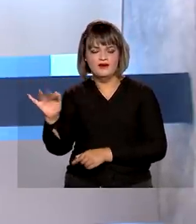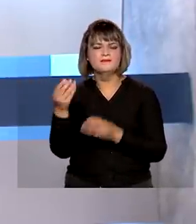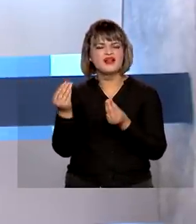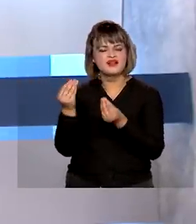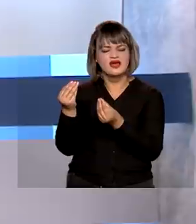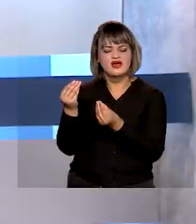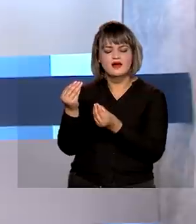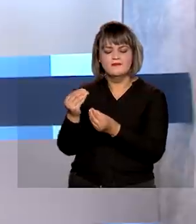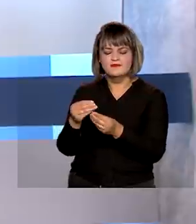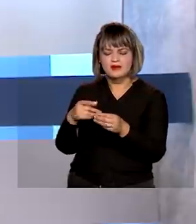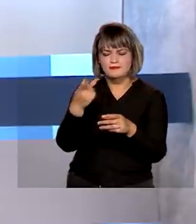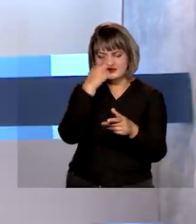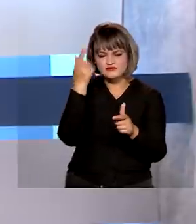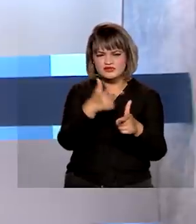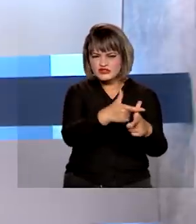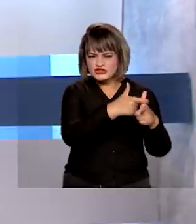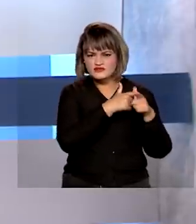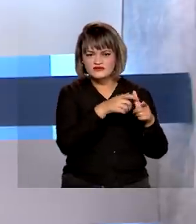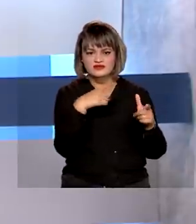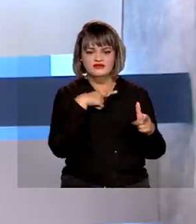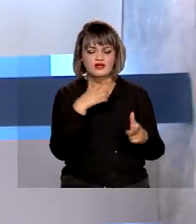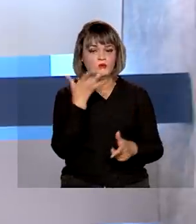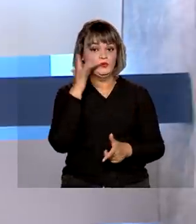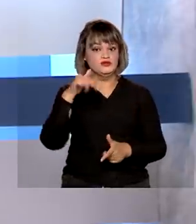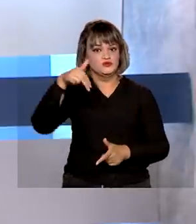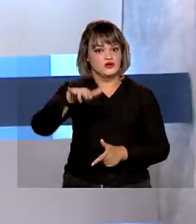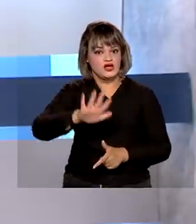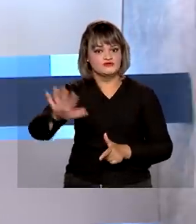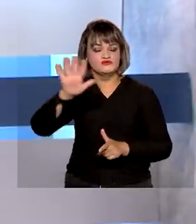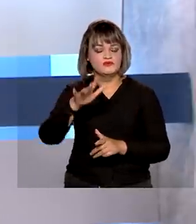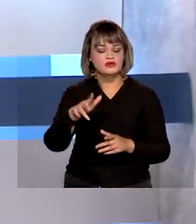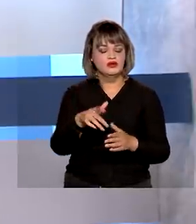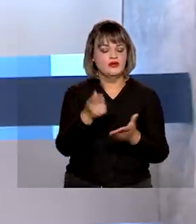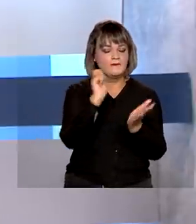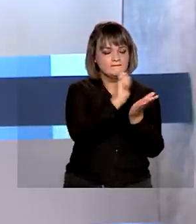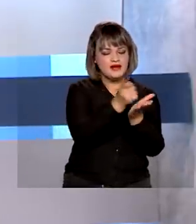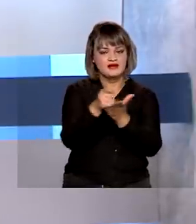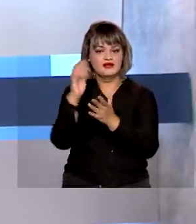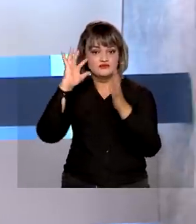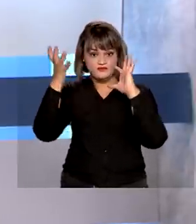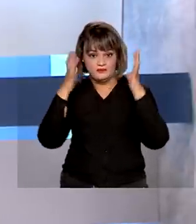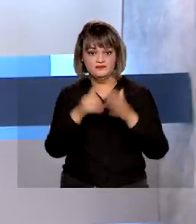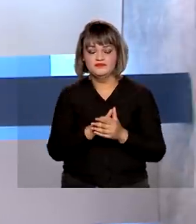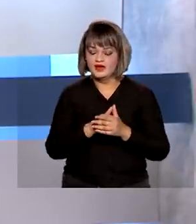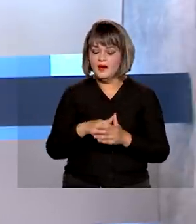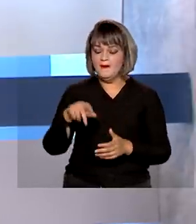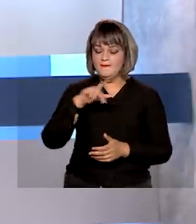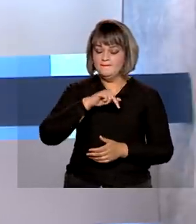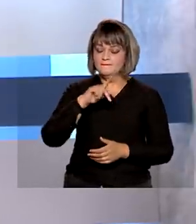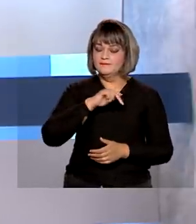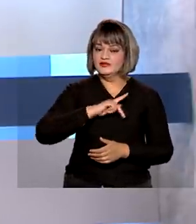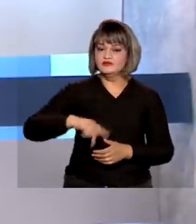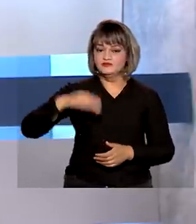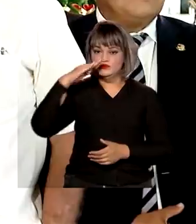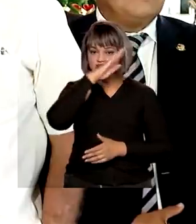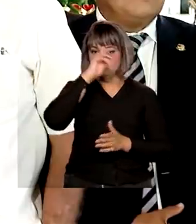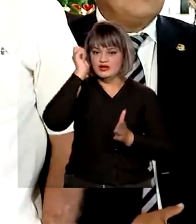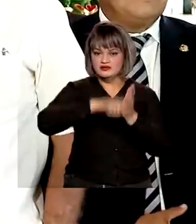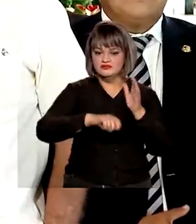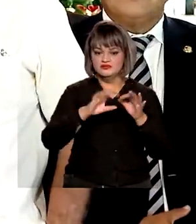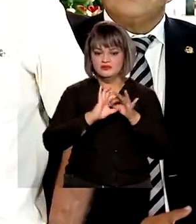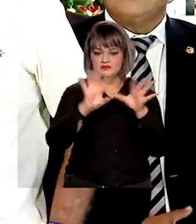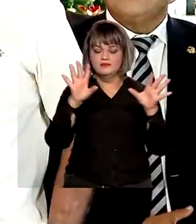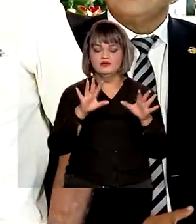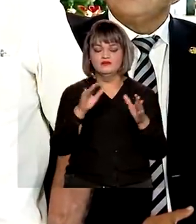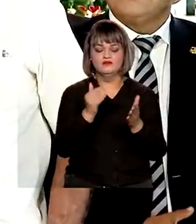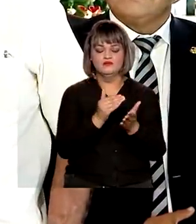refinanciamento de débitos com o Tesouro Nacional Presidente Jair bolsonaro assinou a homologação na véspera de Natal